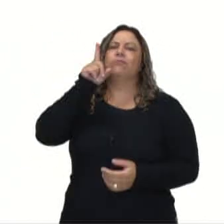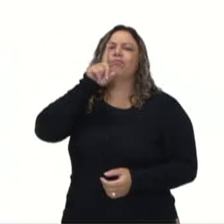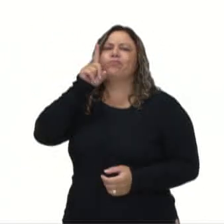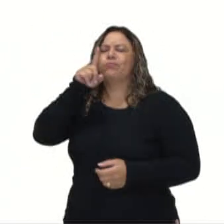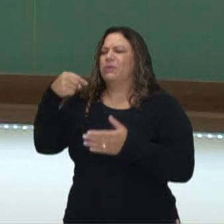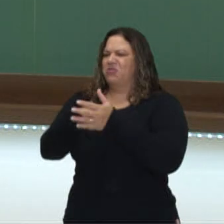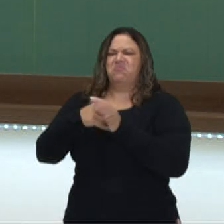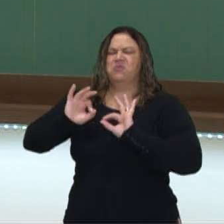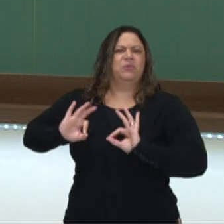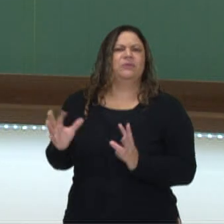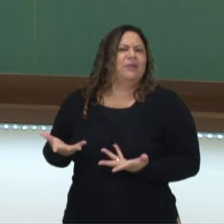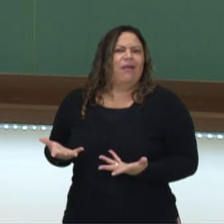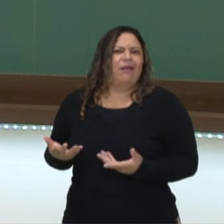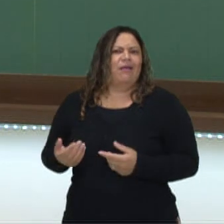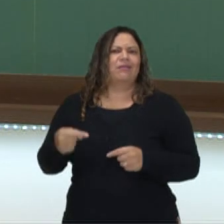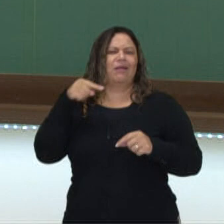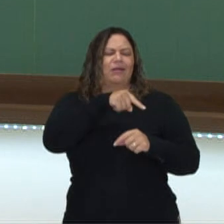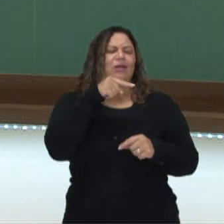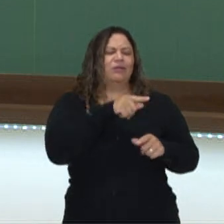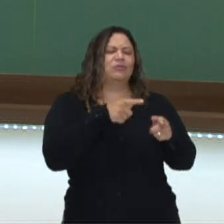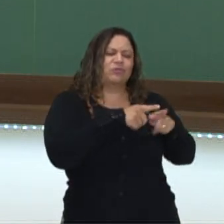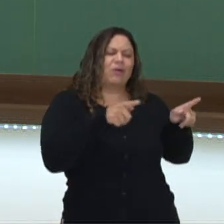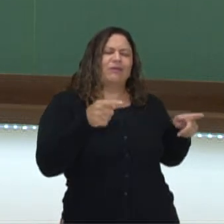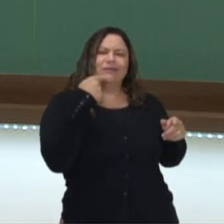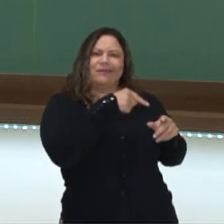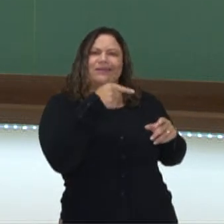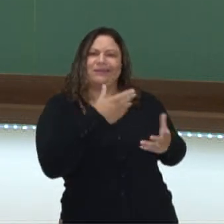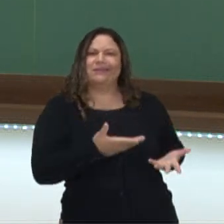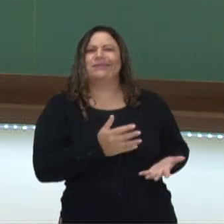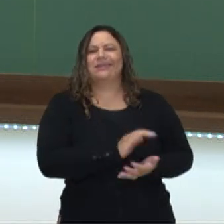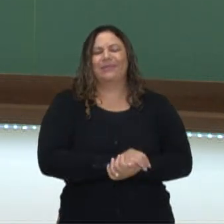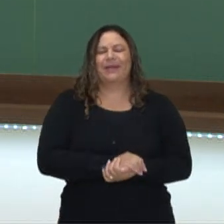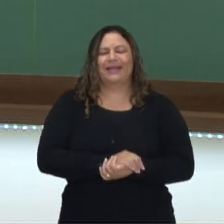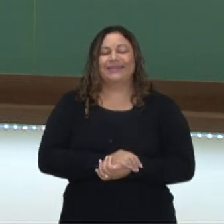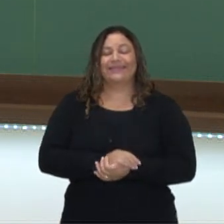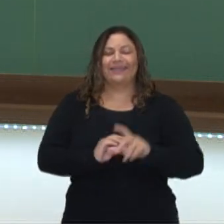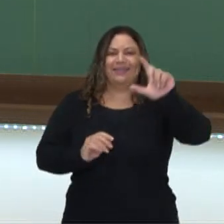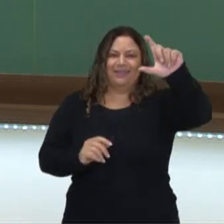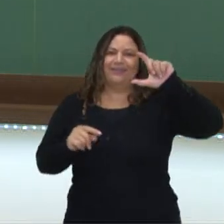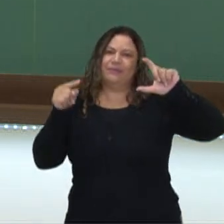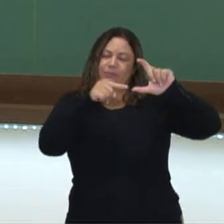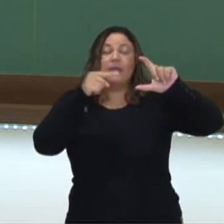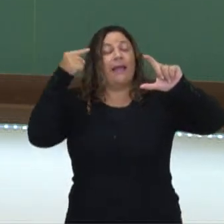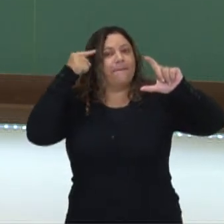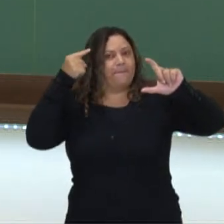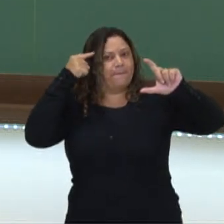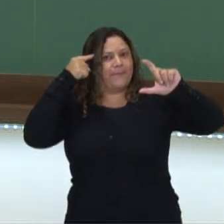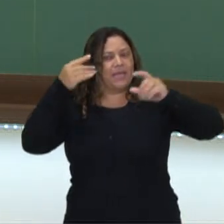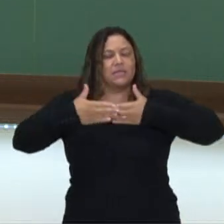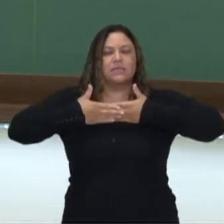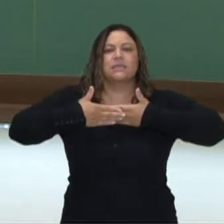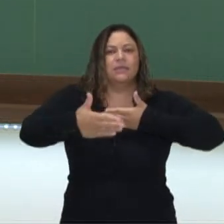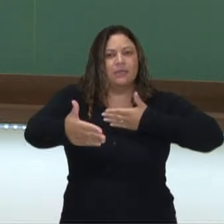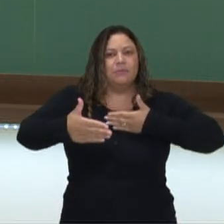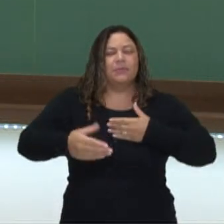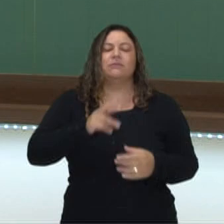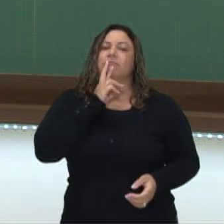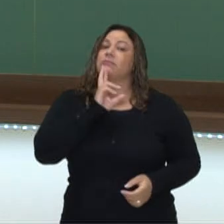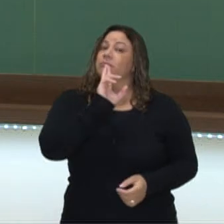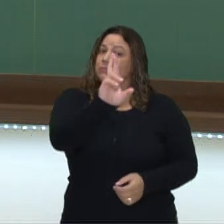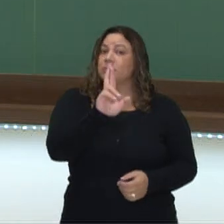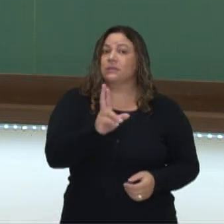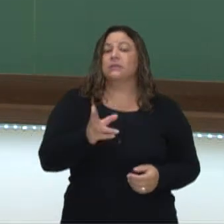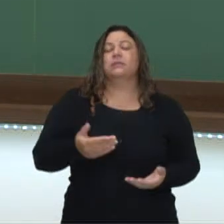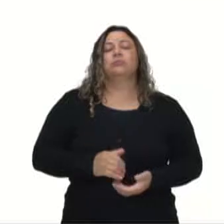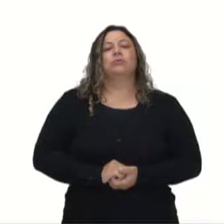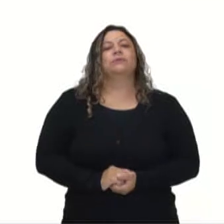Estados Unidos. Esse é o nosso recorte, né? E eu quero que vocês pensem através dele, a partir dele e respondam a